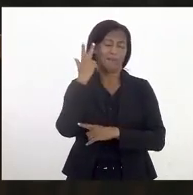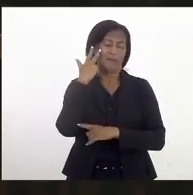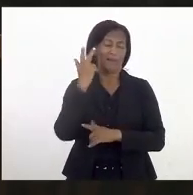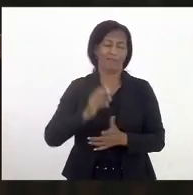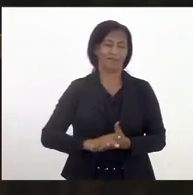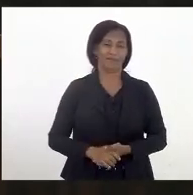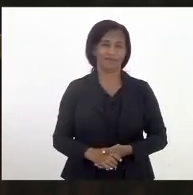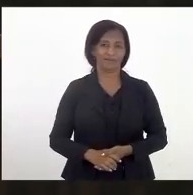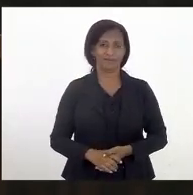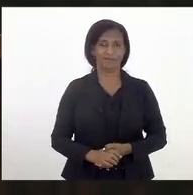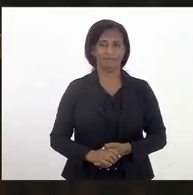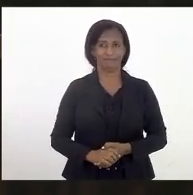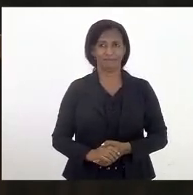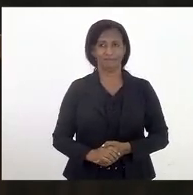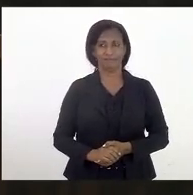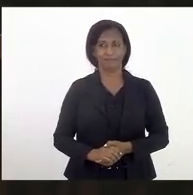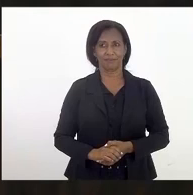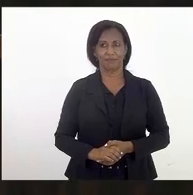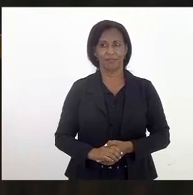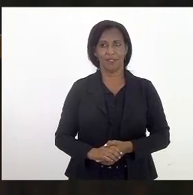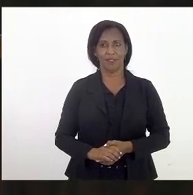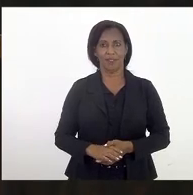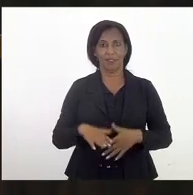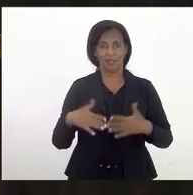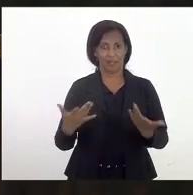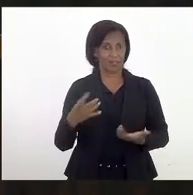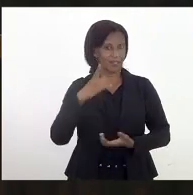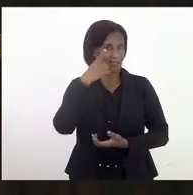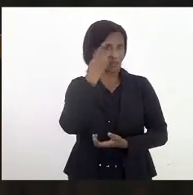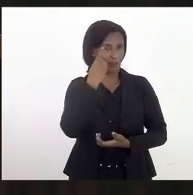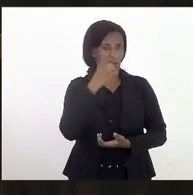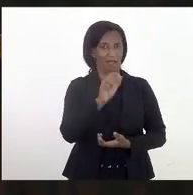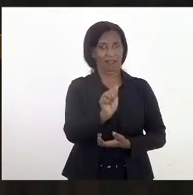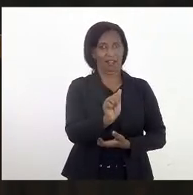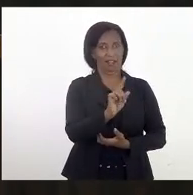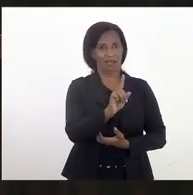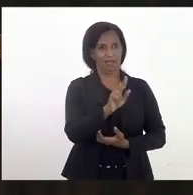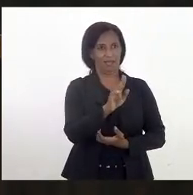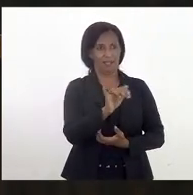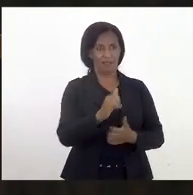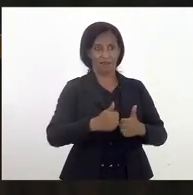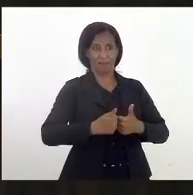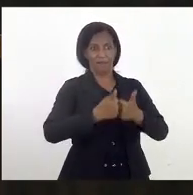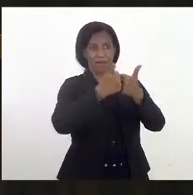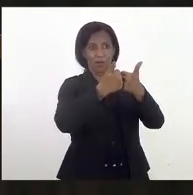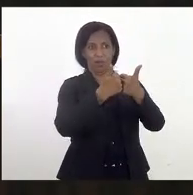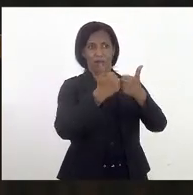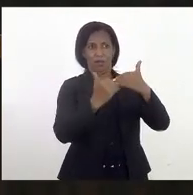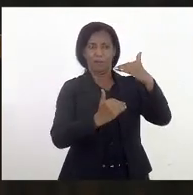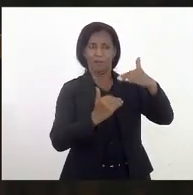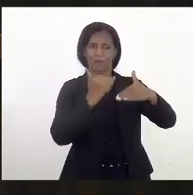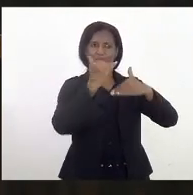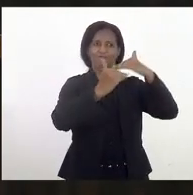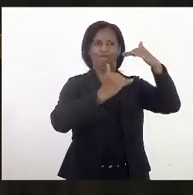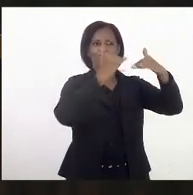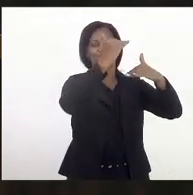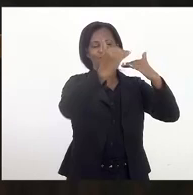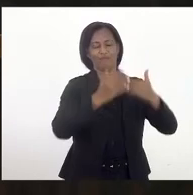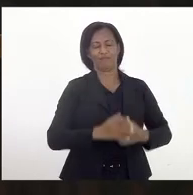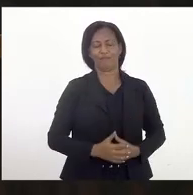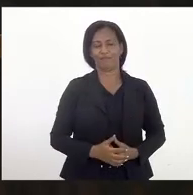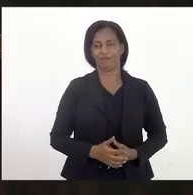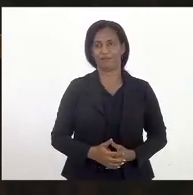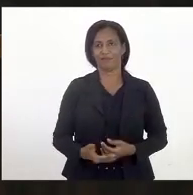oi e ela Deputado Adriana faz o que a gente possa melhorar e crescer Então vamos a